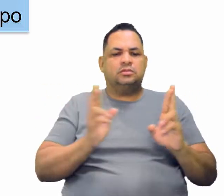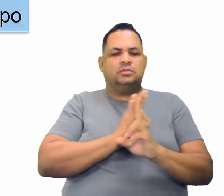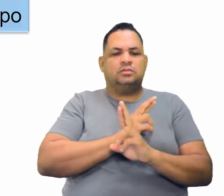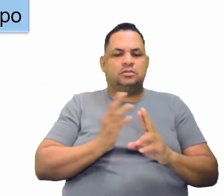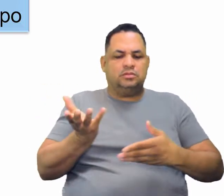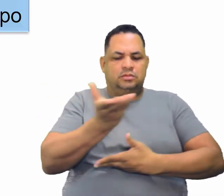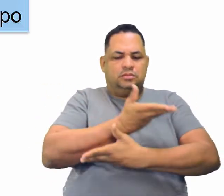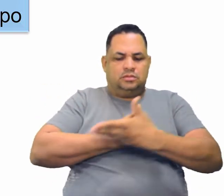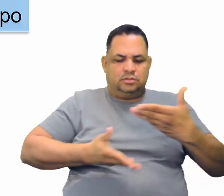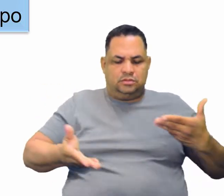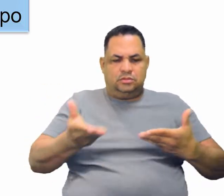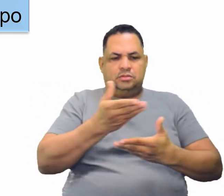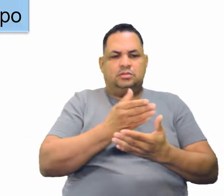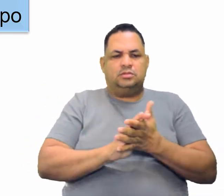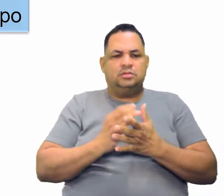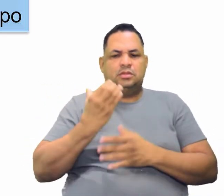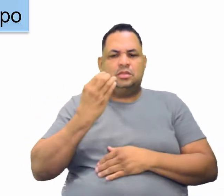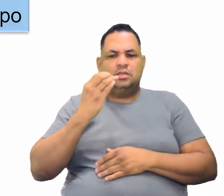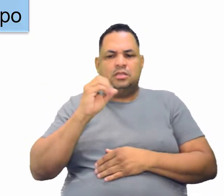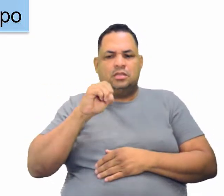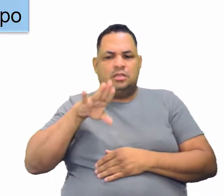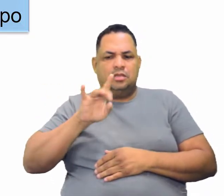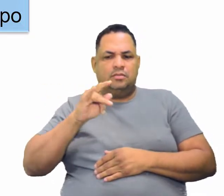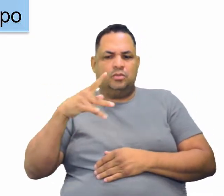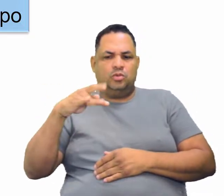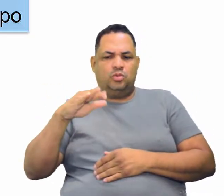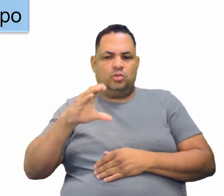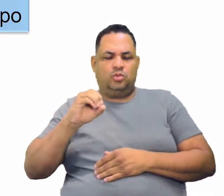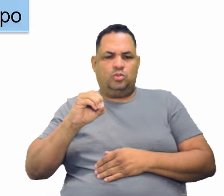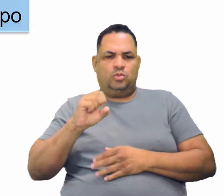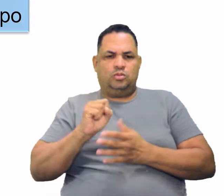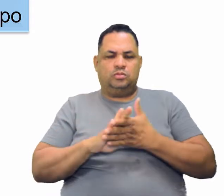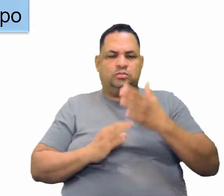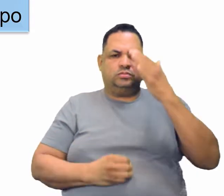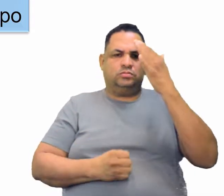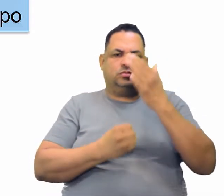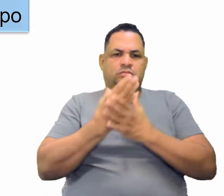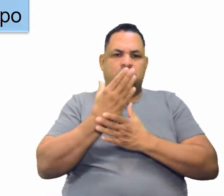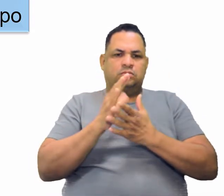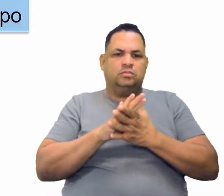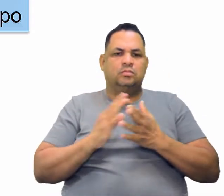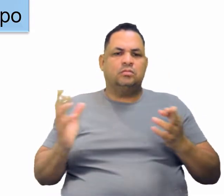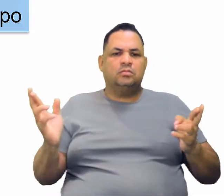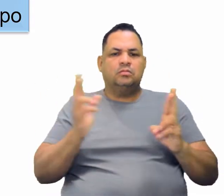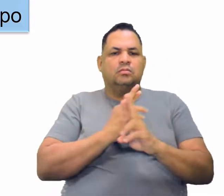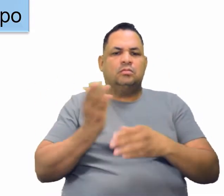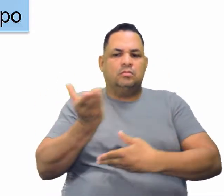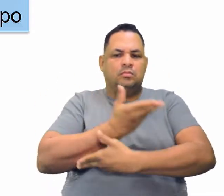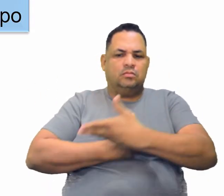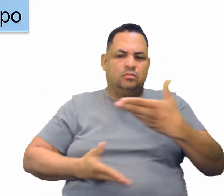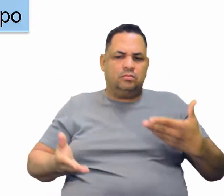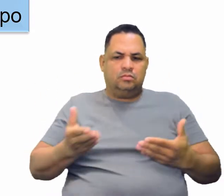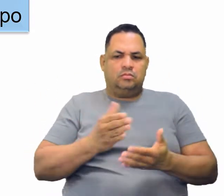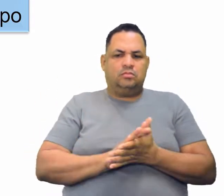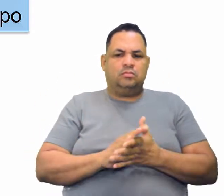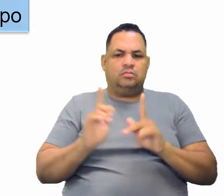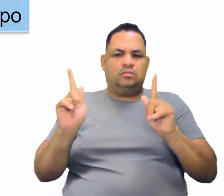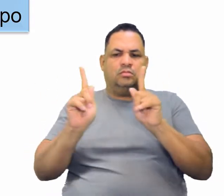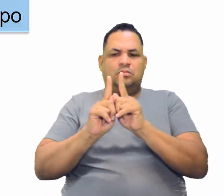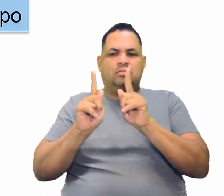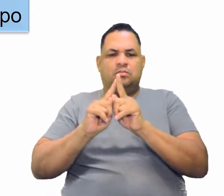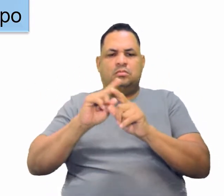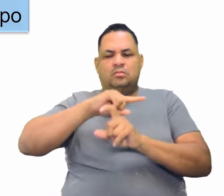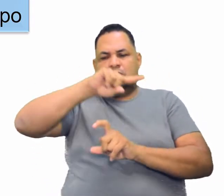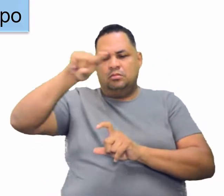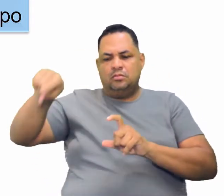de campos. É por isso que a gente fala que é força de campo, que surge devido à interação de campo, tá? Do campo